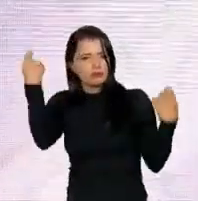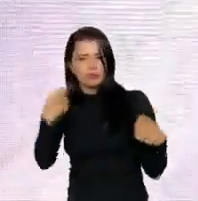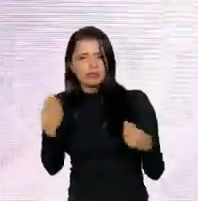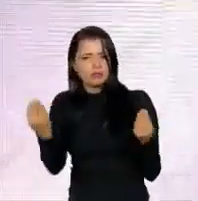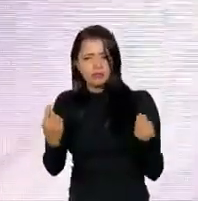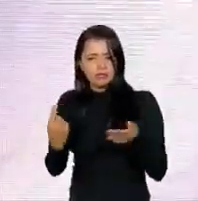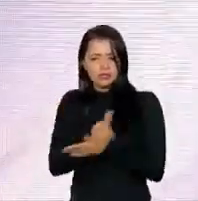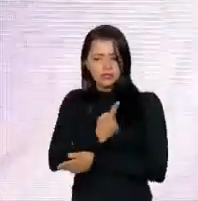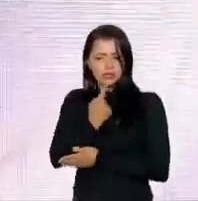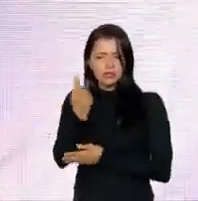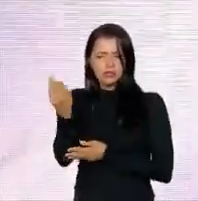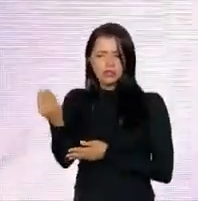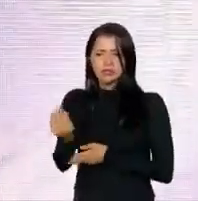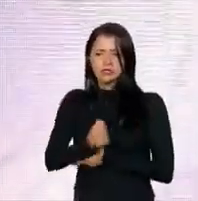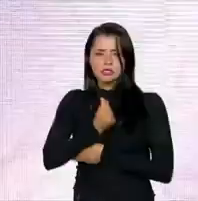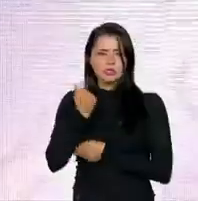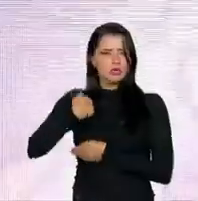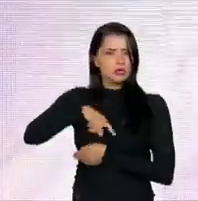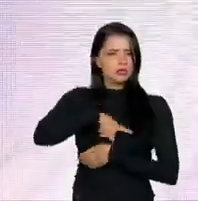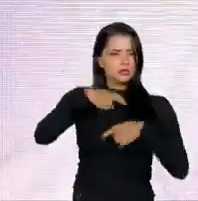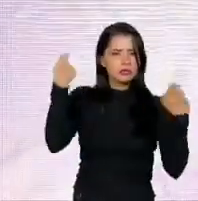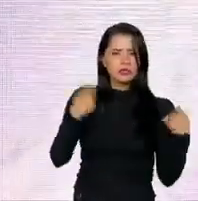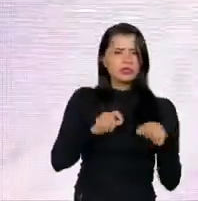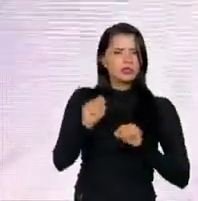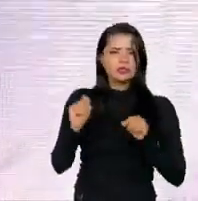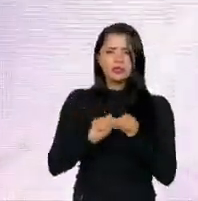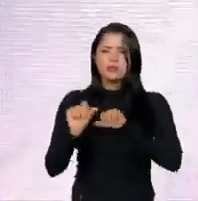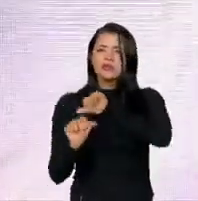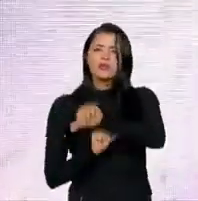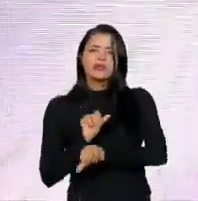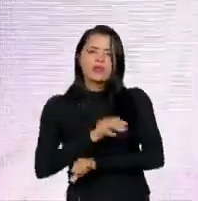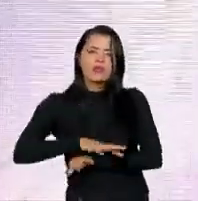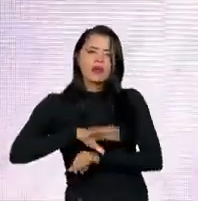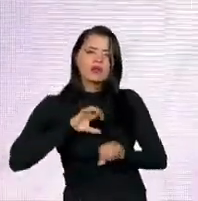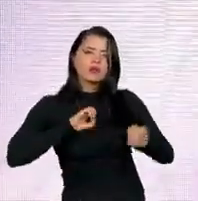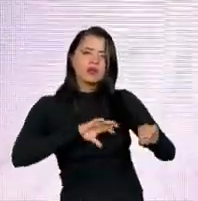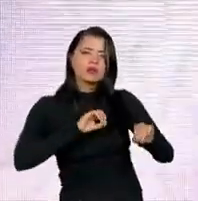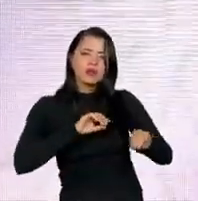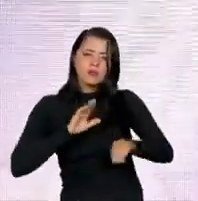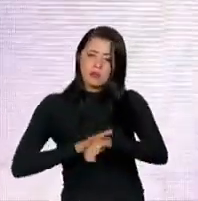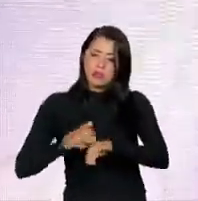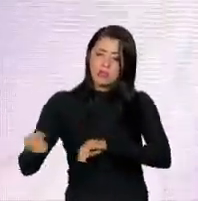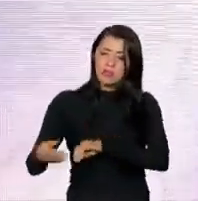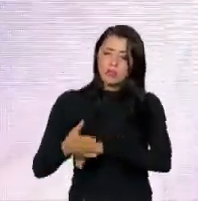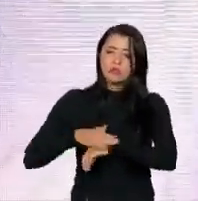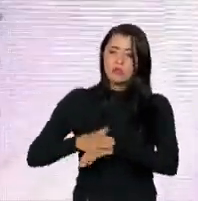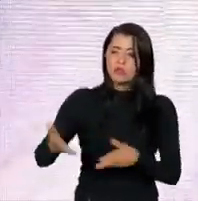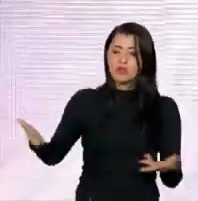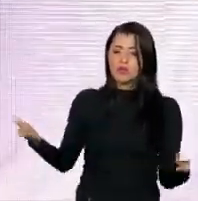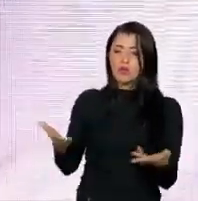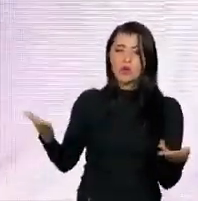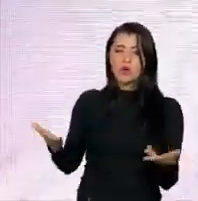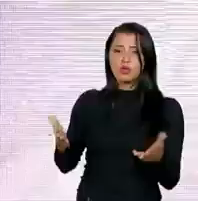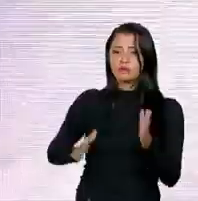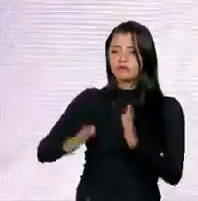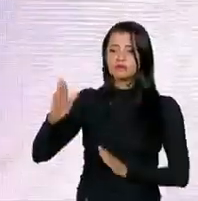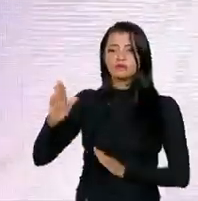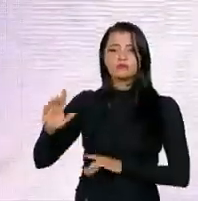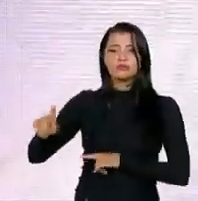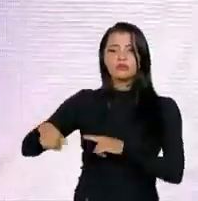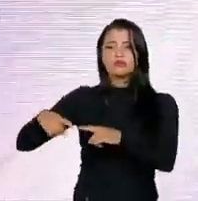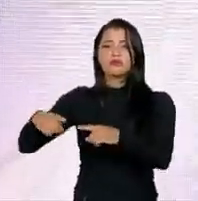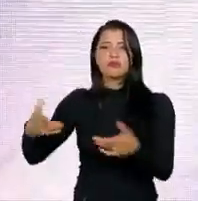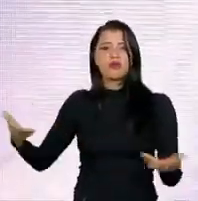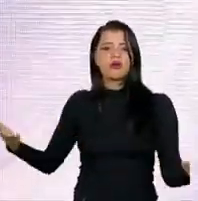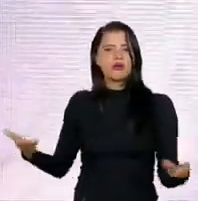perguntar: o que a gente precisa transformar na educação para esse novo tempo, para esse novo ciclo? E